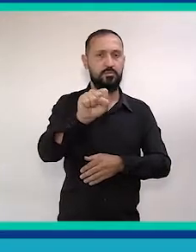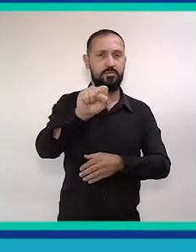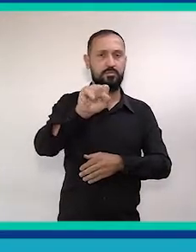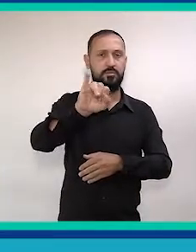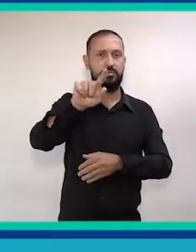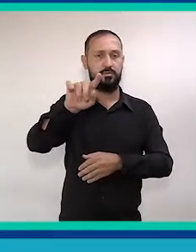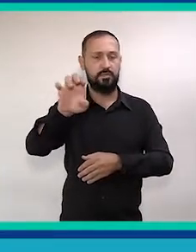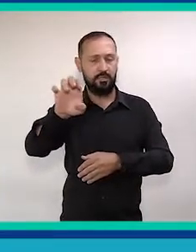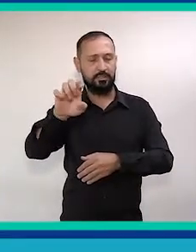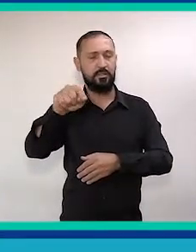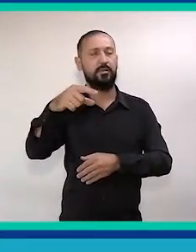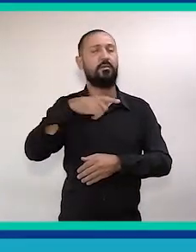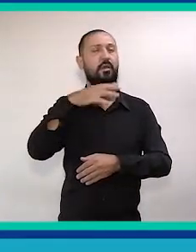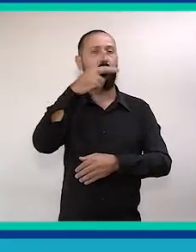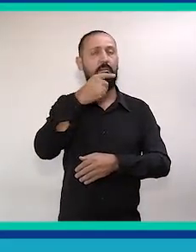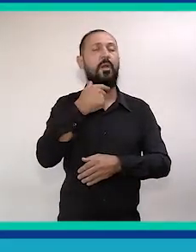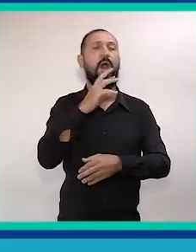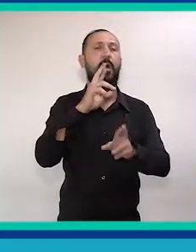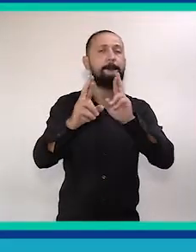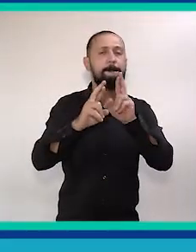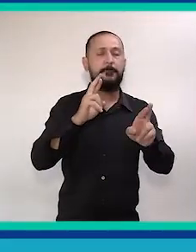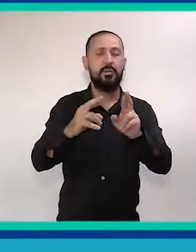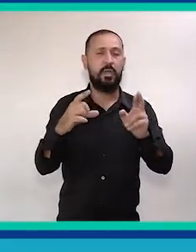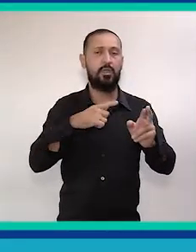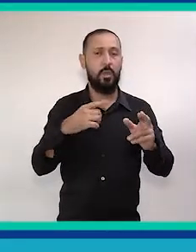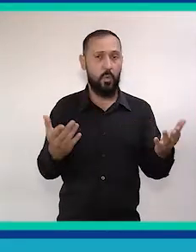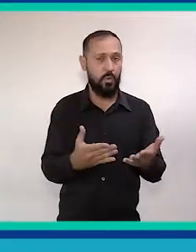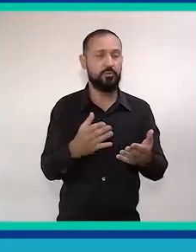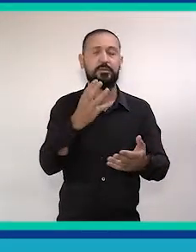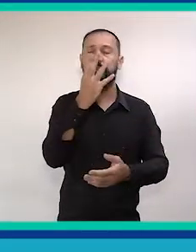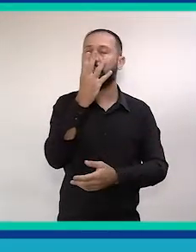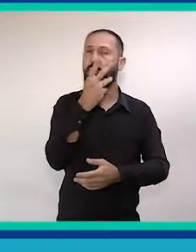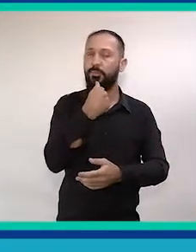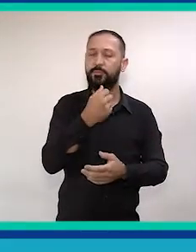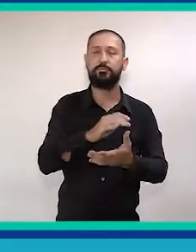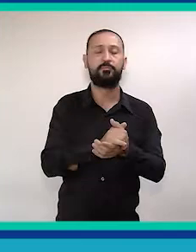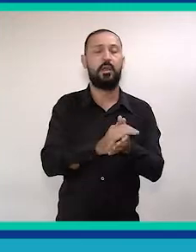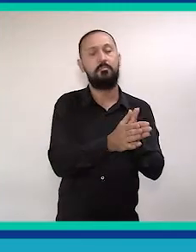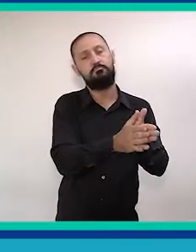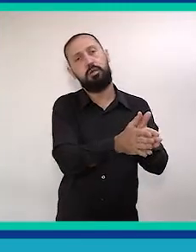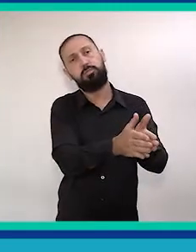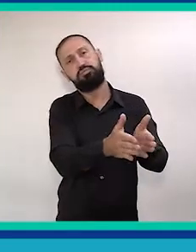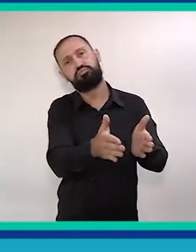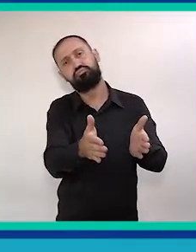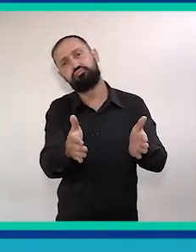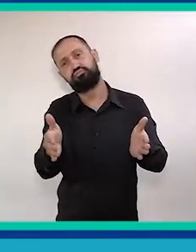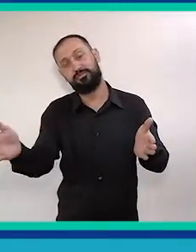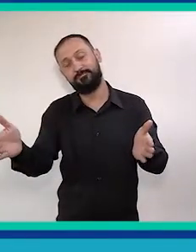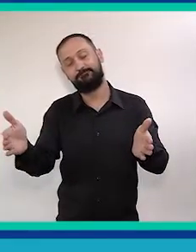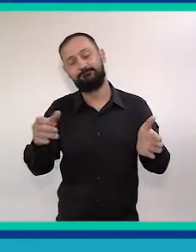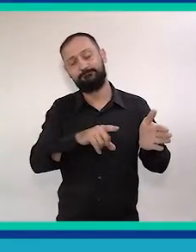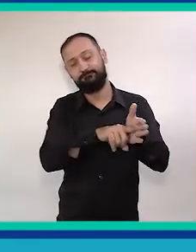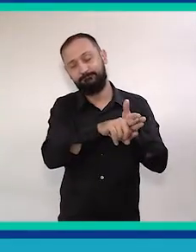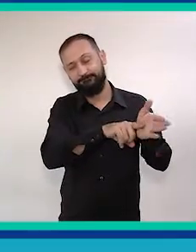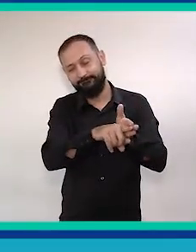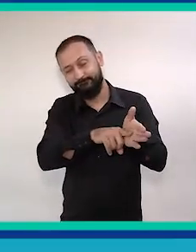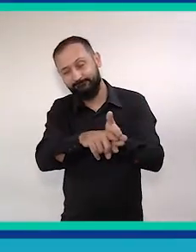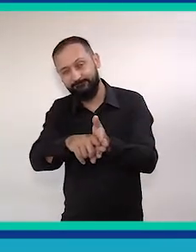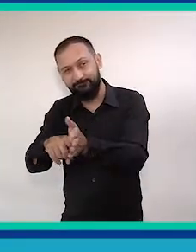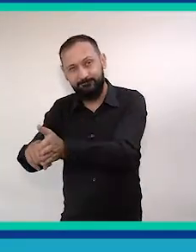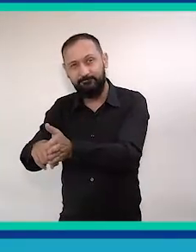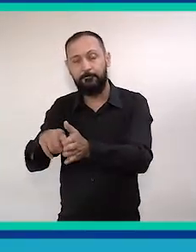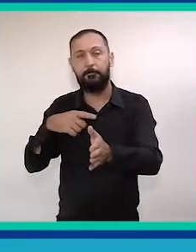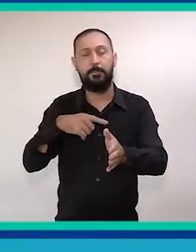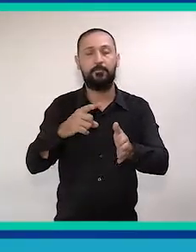ela demorou um pouquinho para a gente conseguir chegar nos resultados que a gente tem hoje. Então, durante o